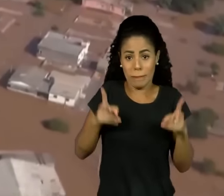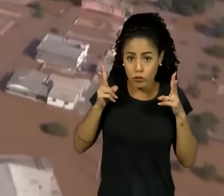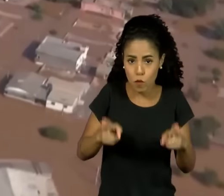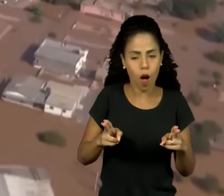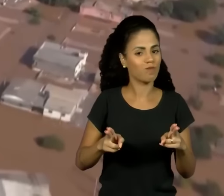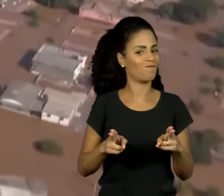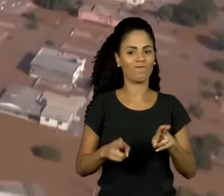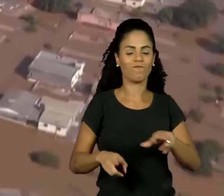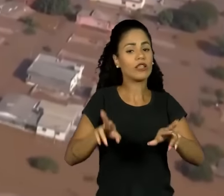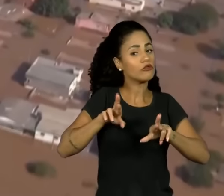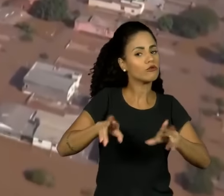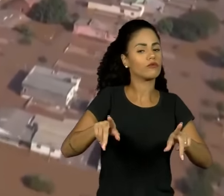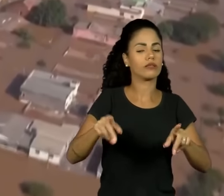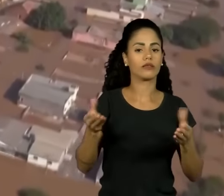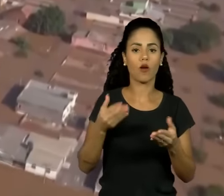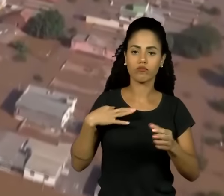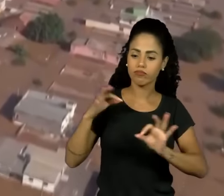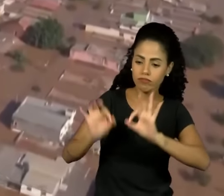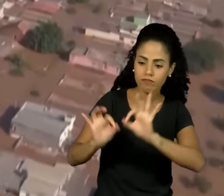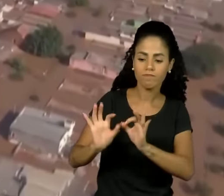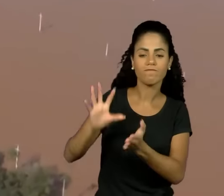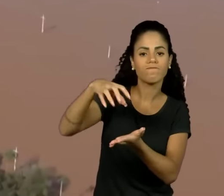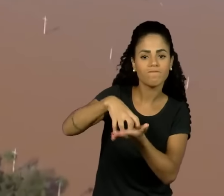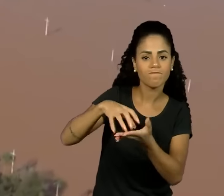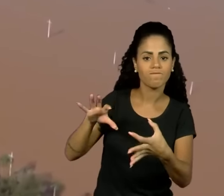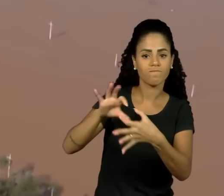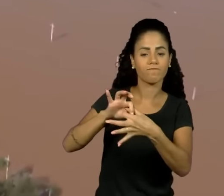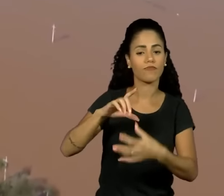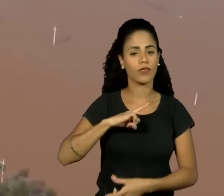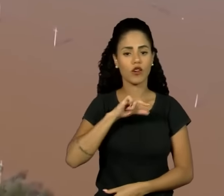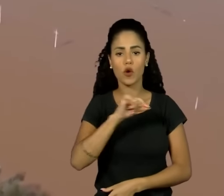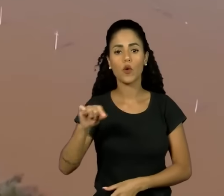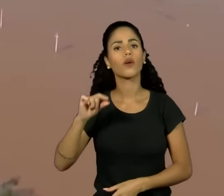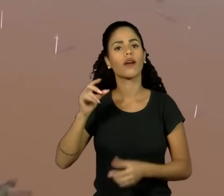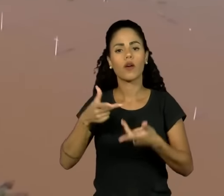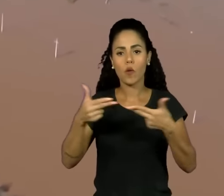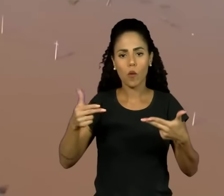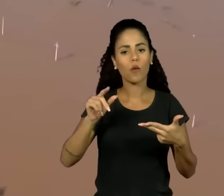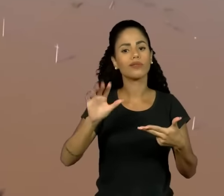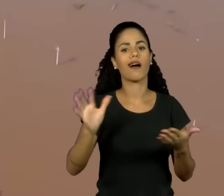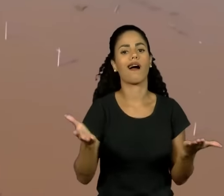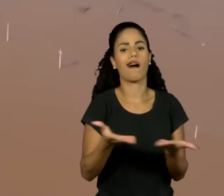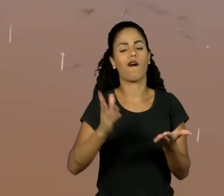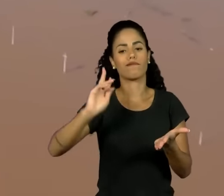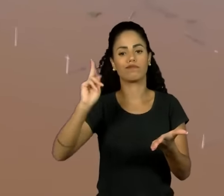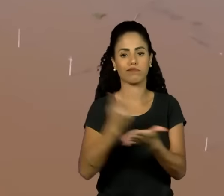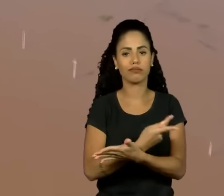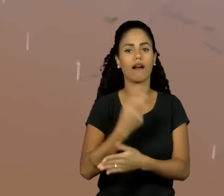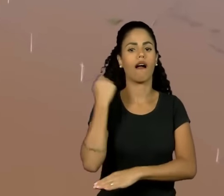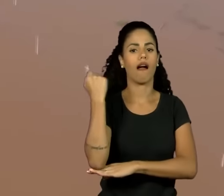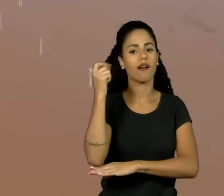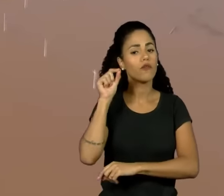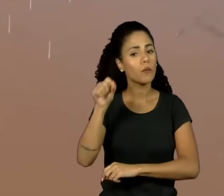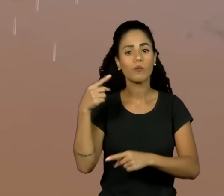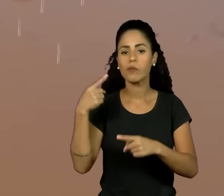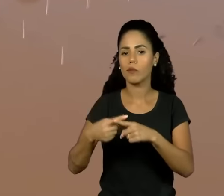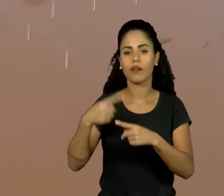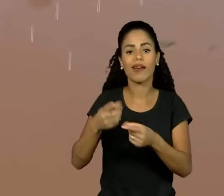nessas dimensões. Organizações da sociedade civil denunciaram que a situação foi agravada pela falta